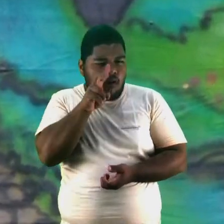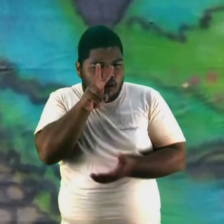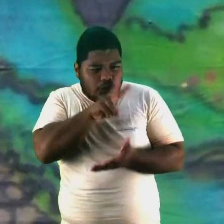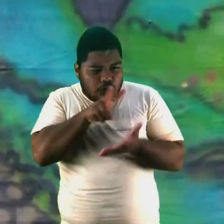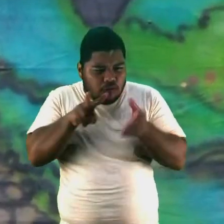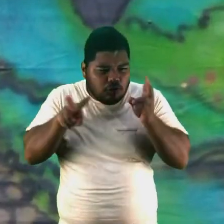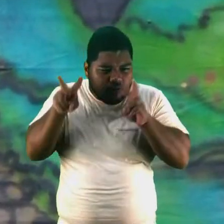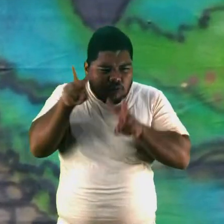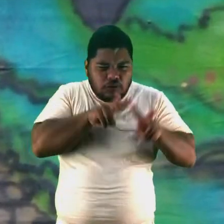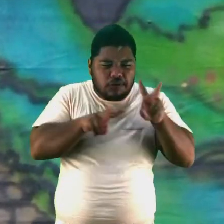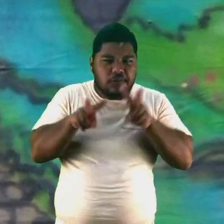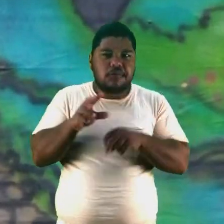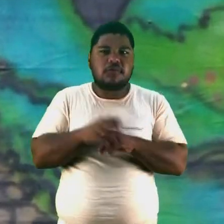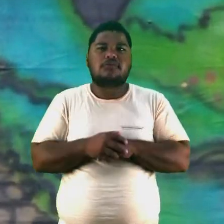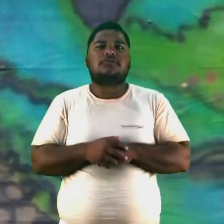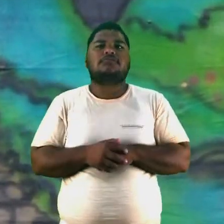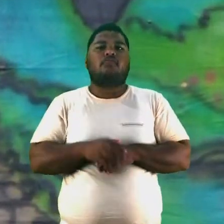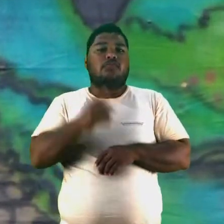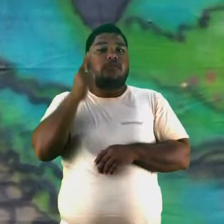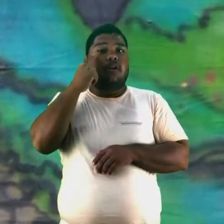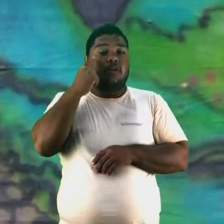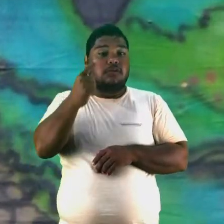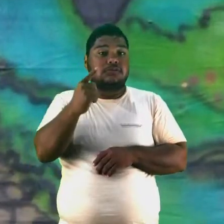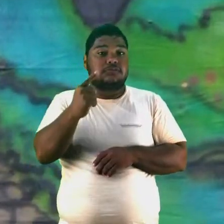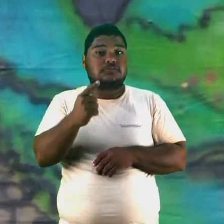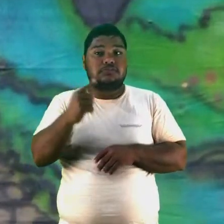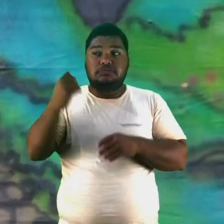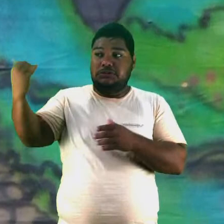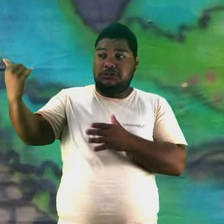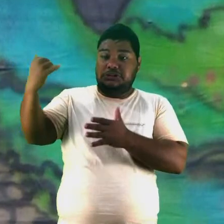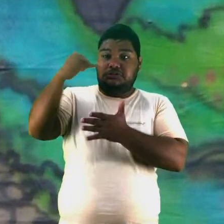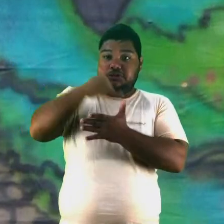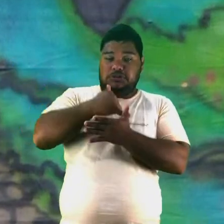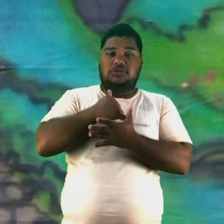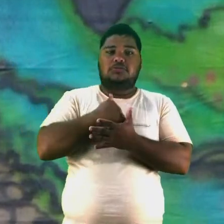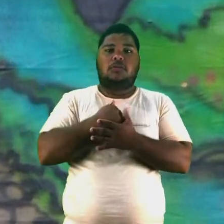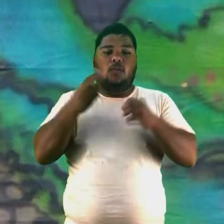eu recebi uma pesquisa, me enviaram por WhatsApp.